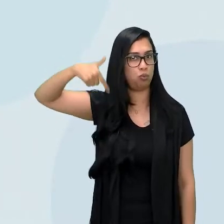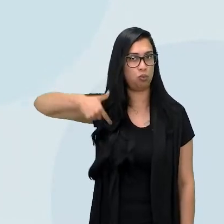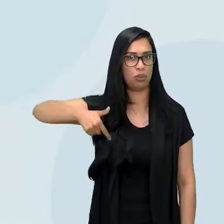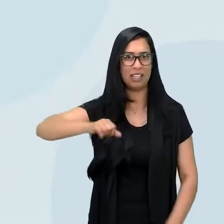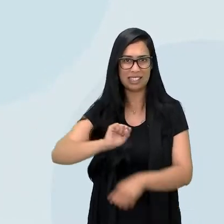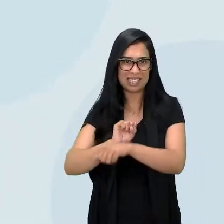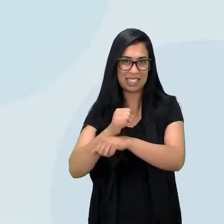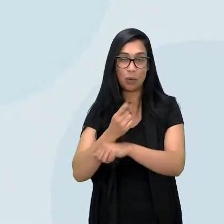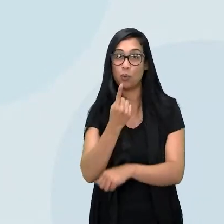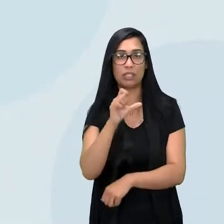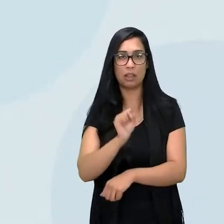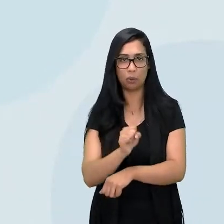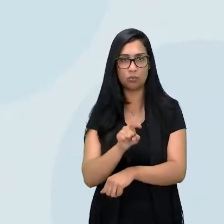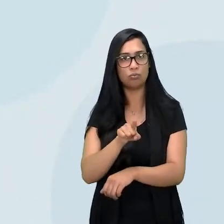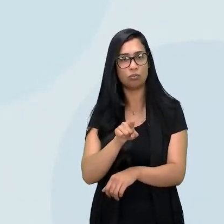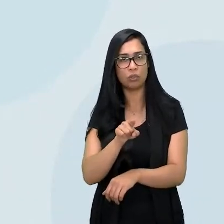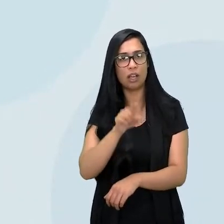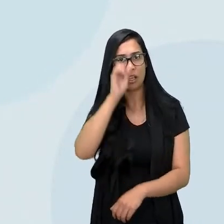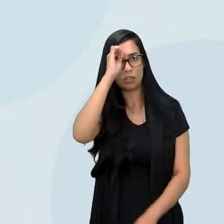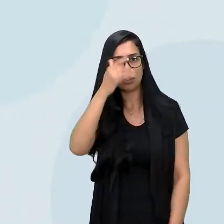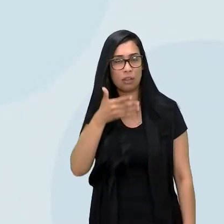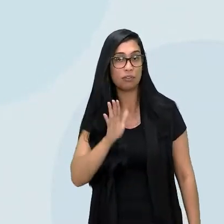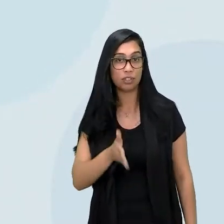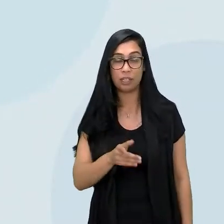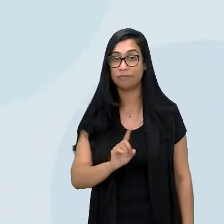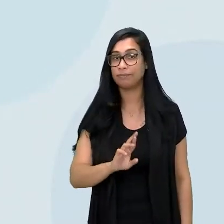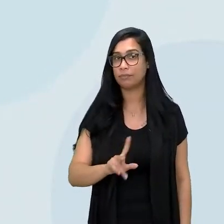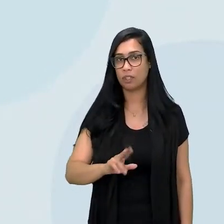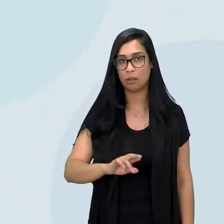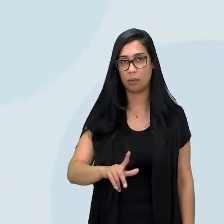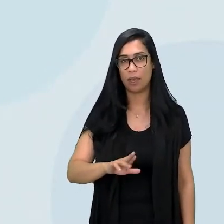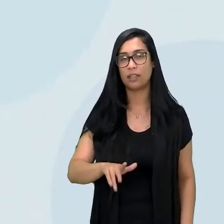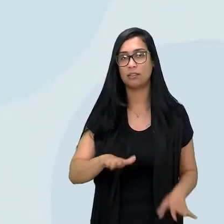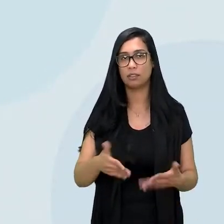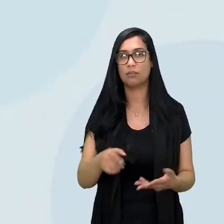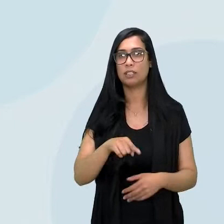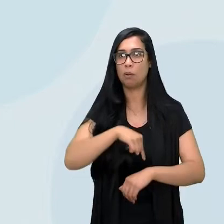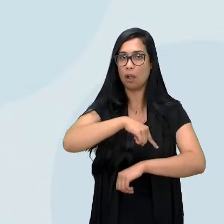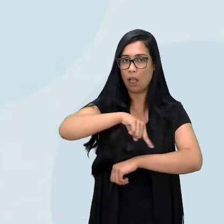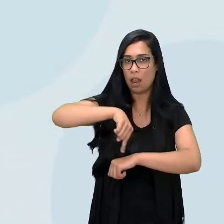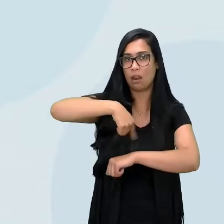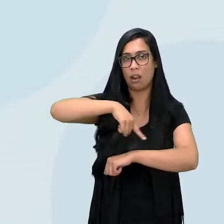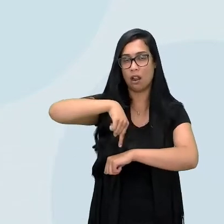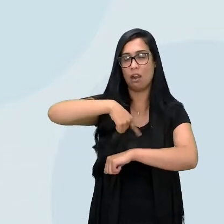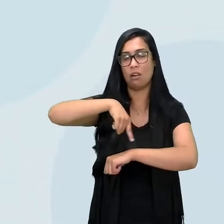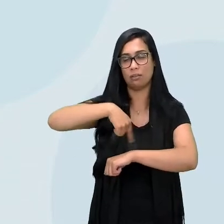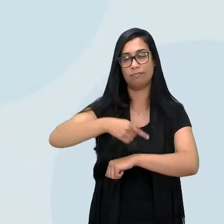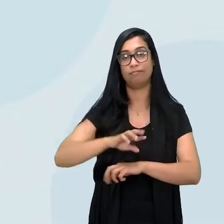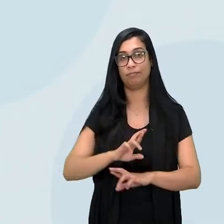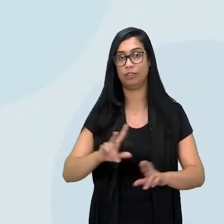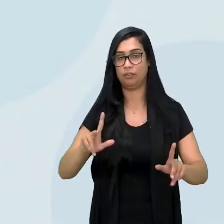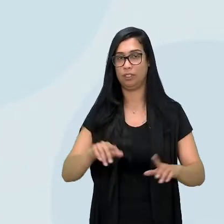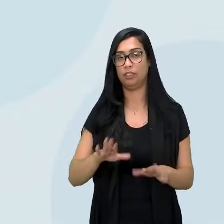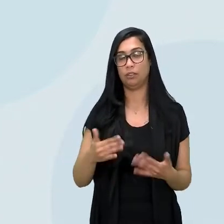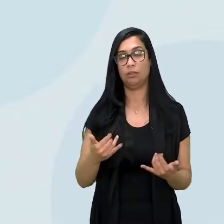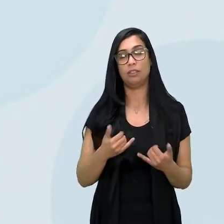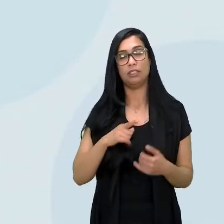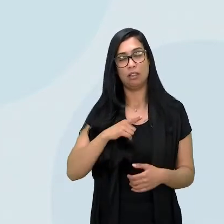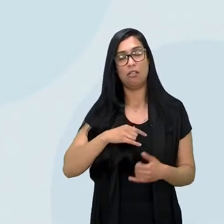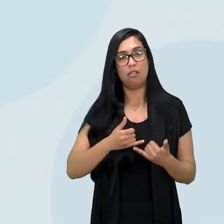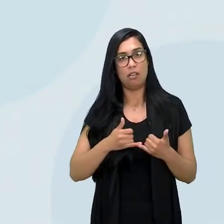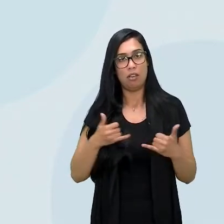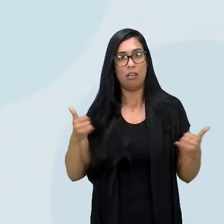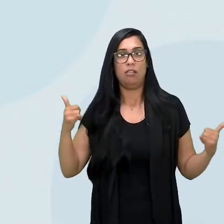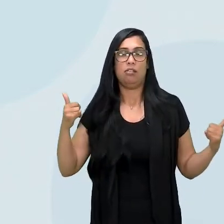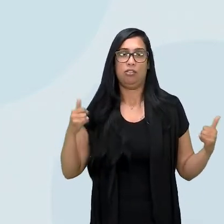watt-hora é a unidade de medida de energia elétrica, tá? No caso, elétrica. Outras energias a